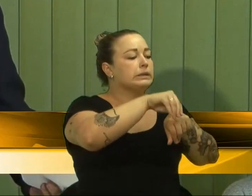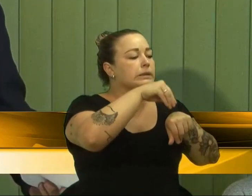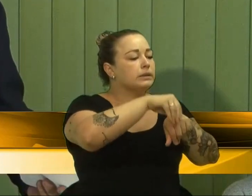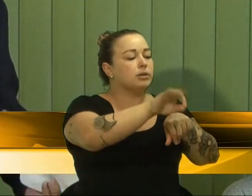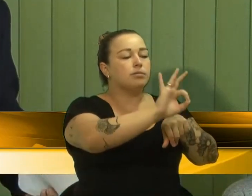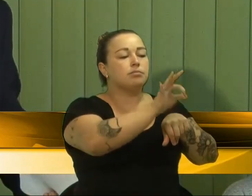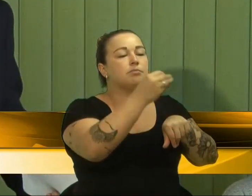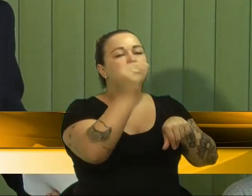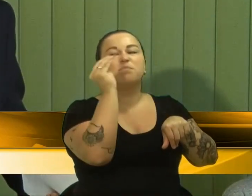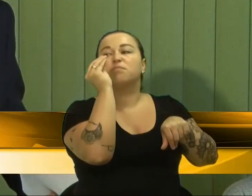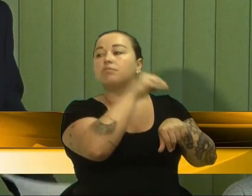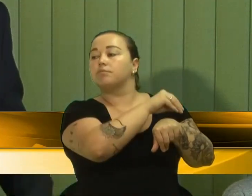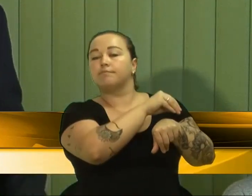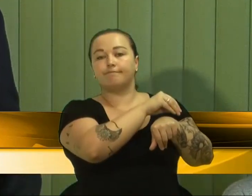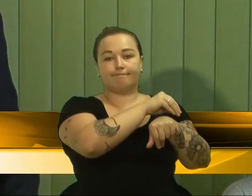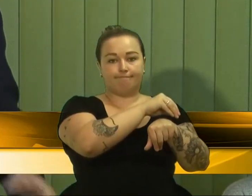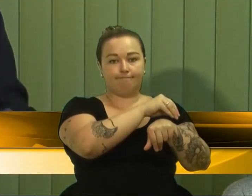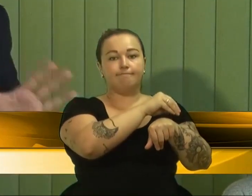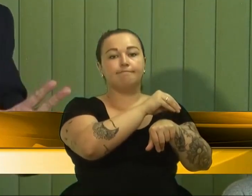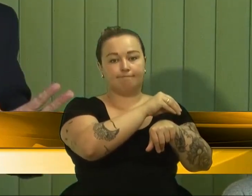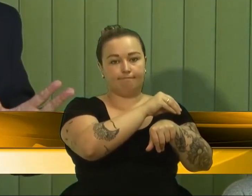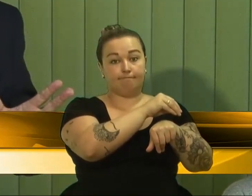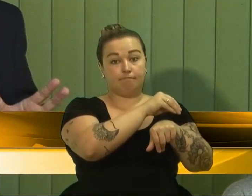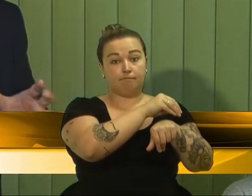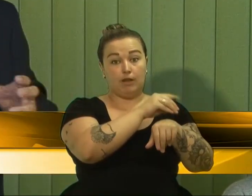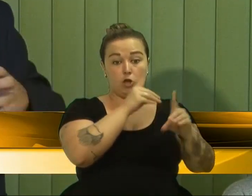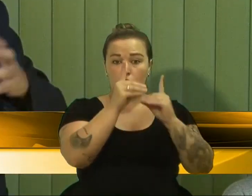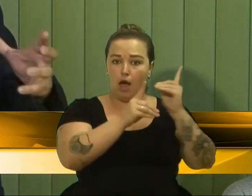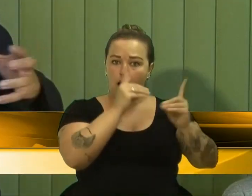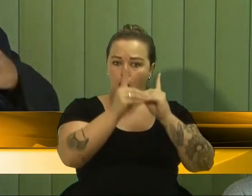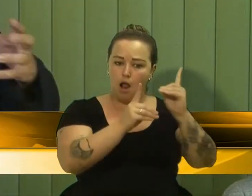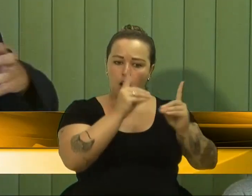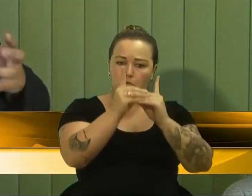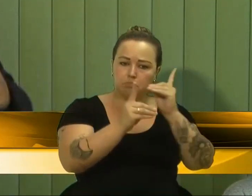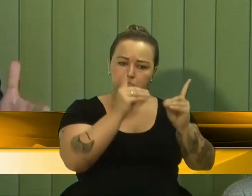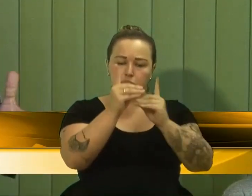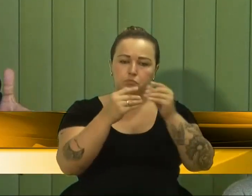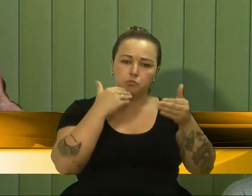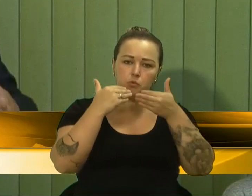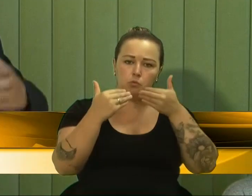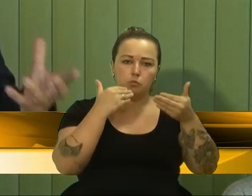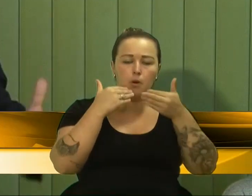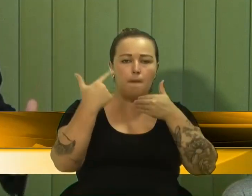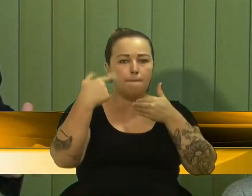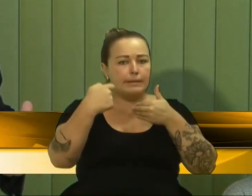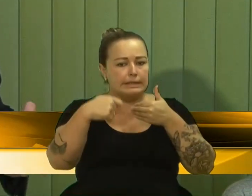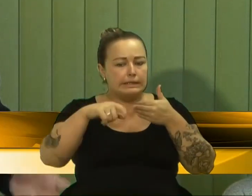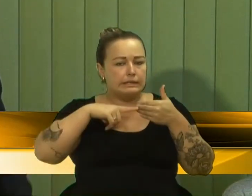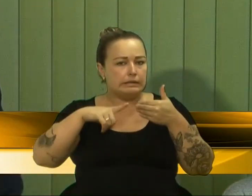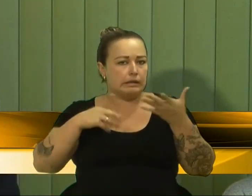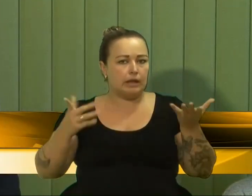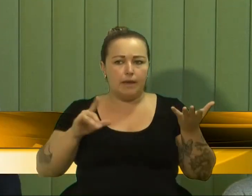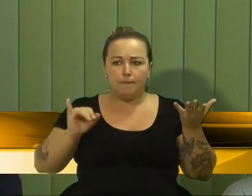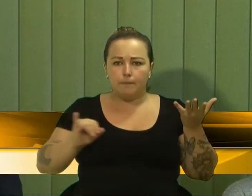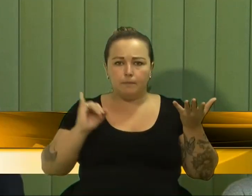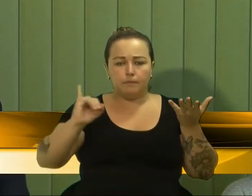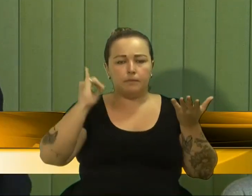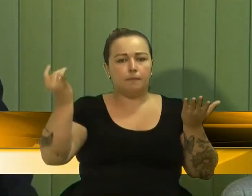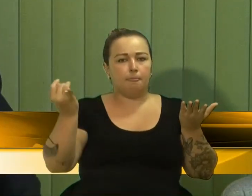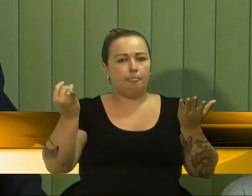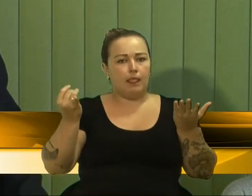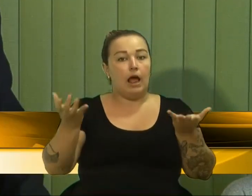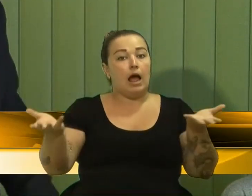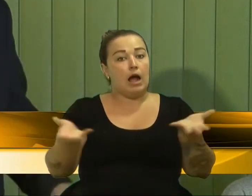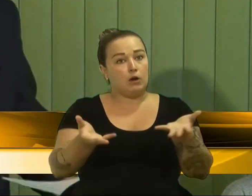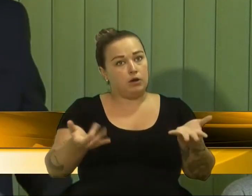pessoas ouçam, é o mínimo que se pode fazer, porque diálogo é uma coisa óbvia. Esse negócio de diálogo, isso é óbvio, não precisa nem estar em plano de governo. Agora, as pessoas